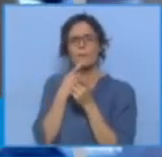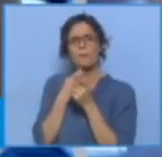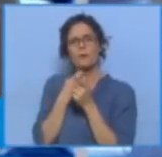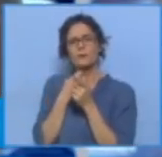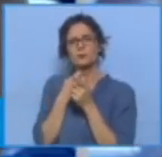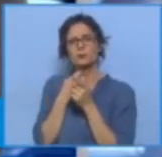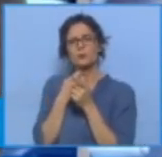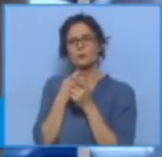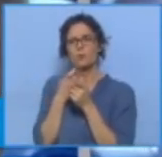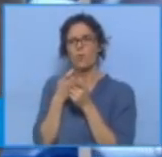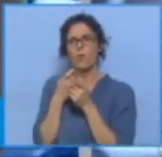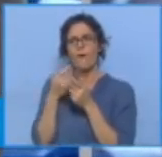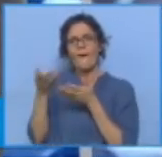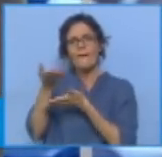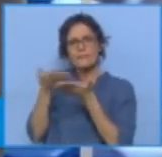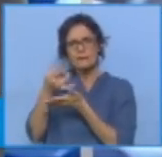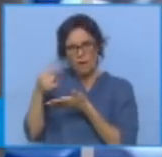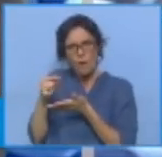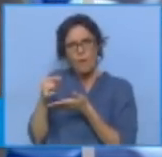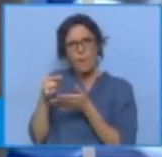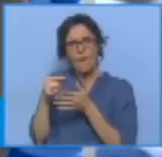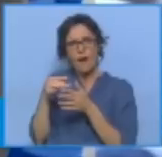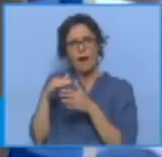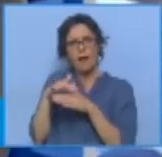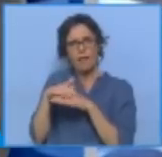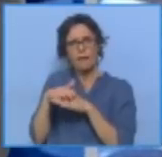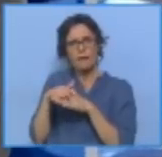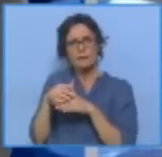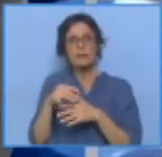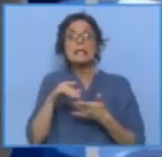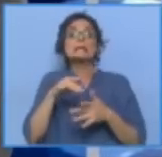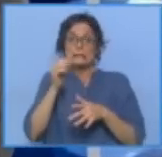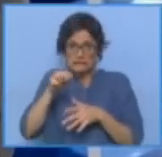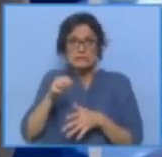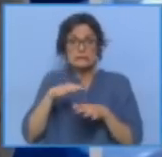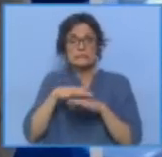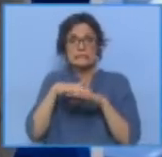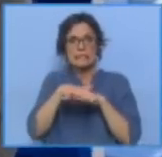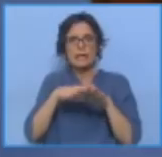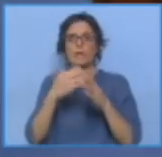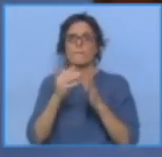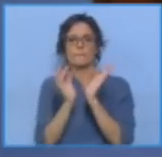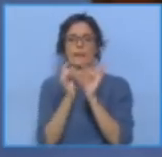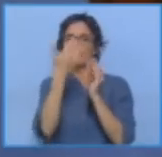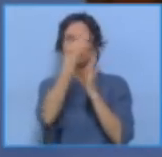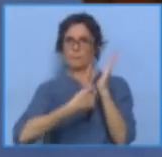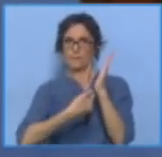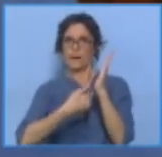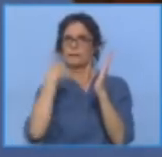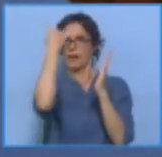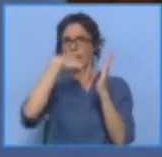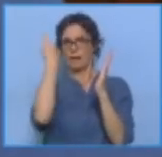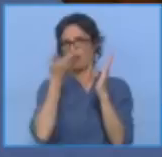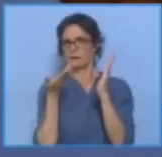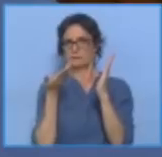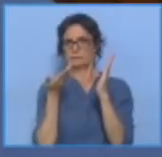eco, quer dizer, alguma interação? Nas redes sociais há. Pois. A página propriamente é o rosto. A página na internet acaba por ser o rosto, o lugar